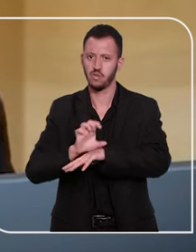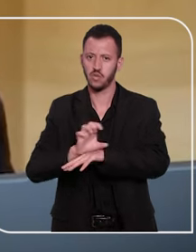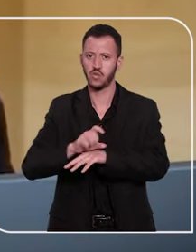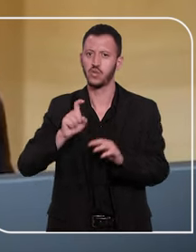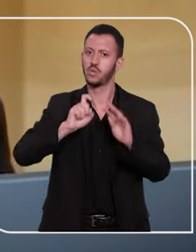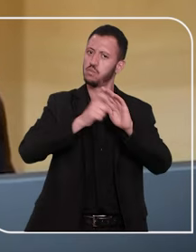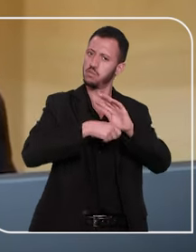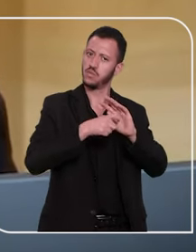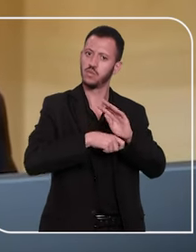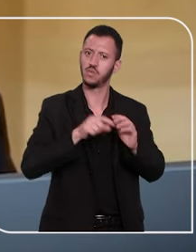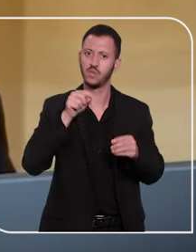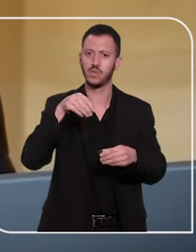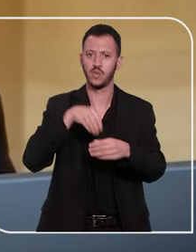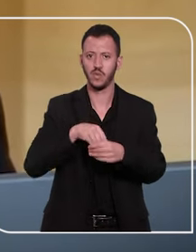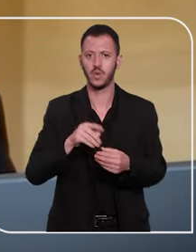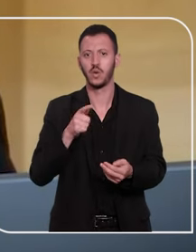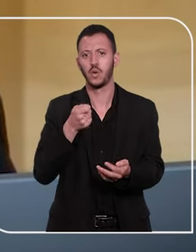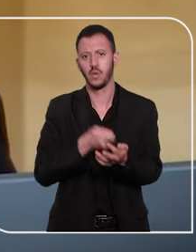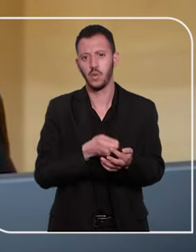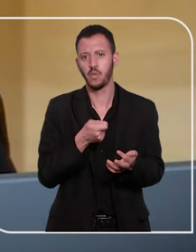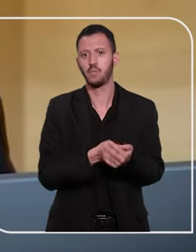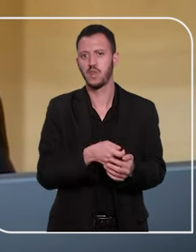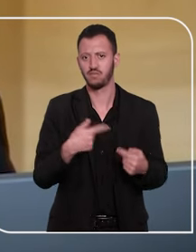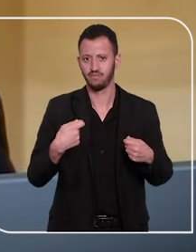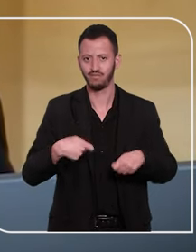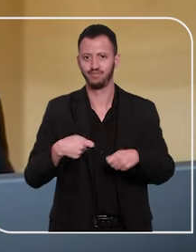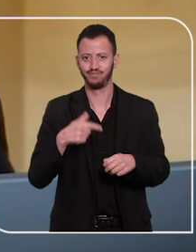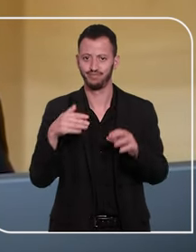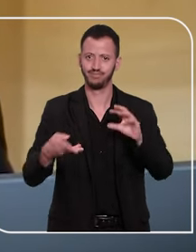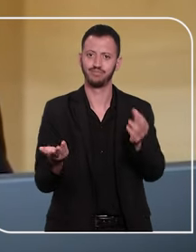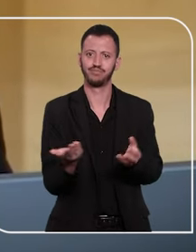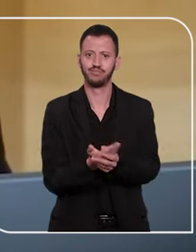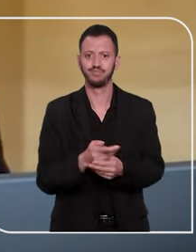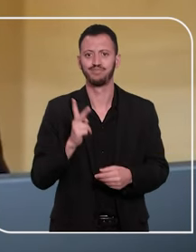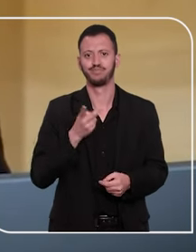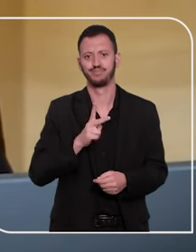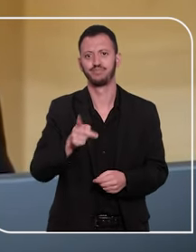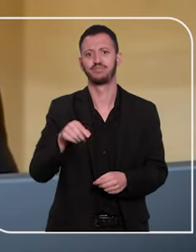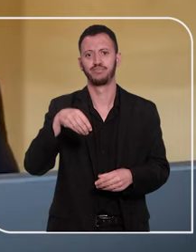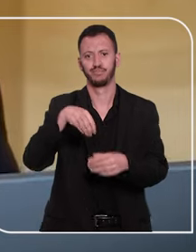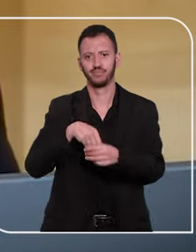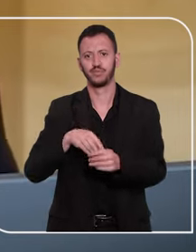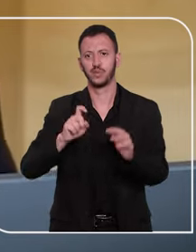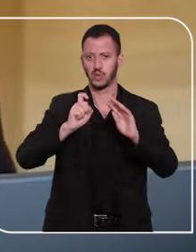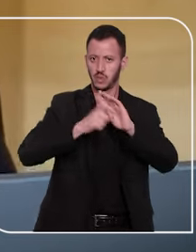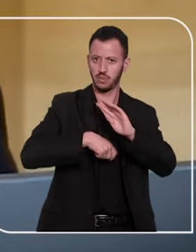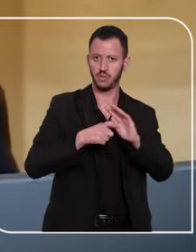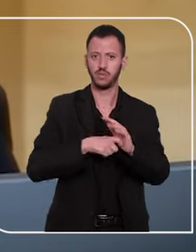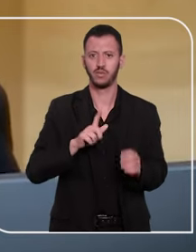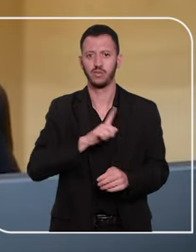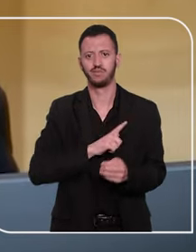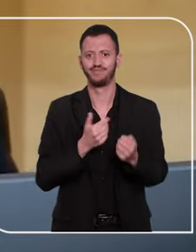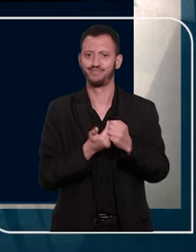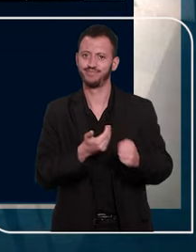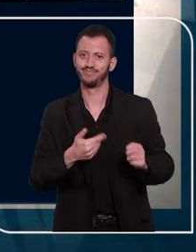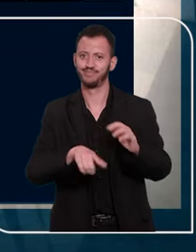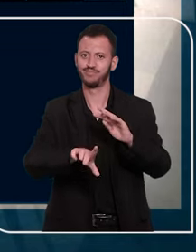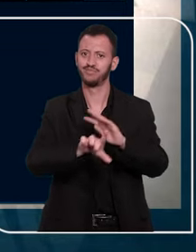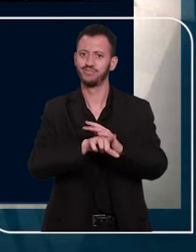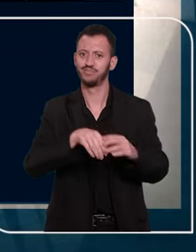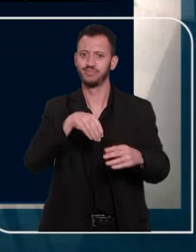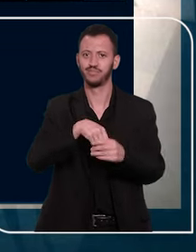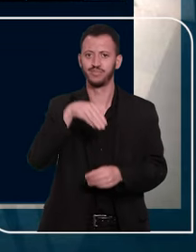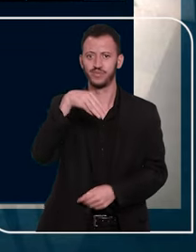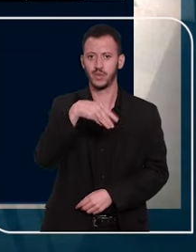inconstitucionalidade do tributo fazendo cessar a cobrança o processo tem natureza essencialmente tributária o que